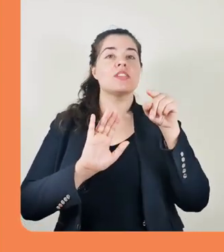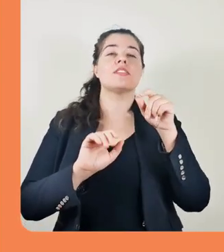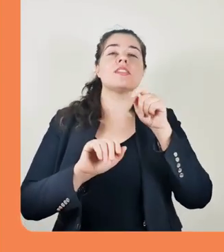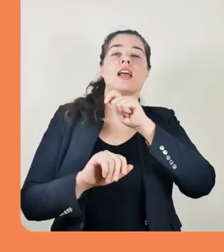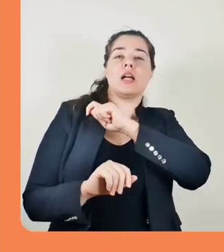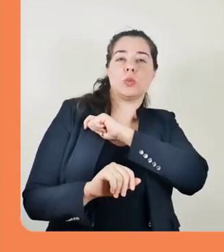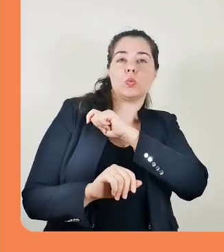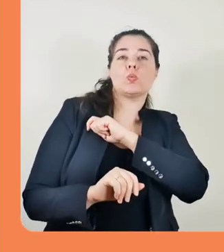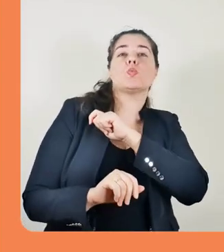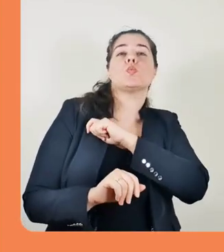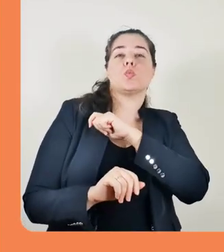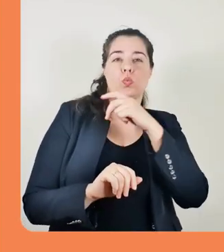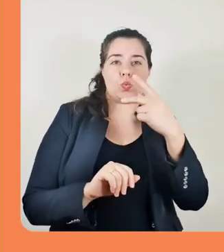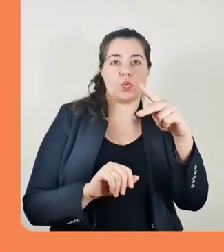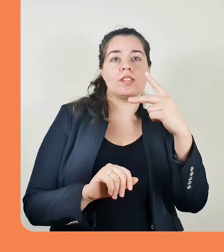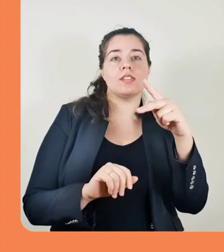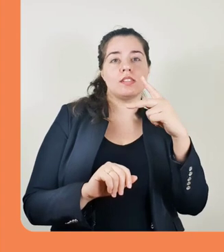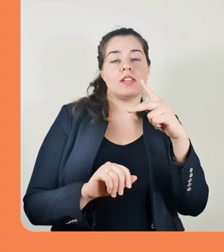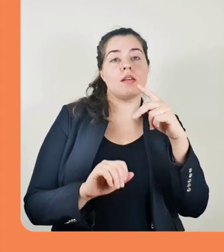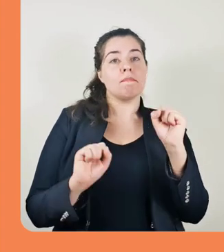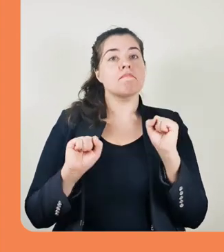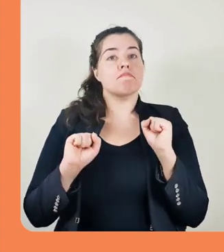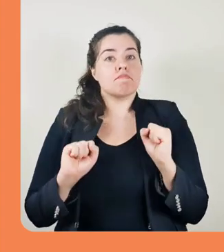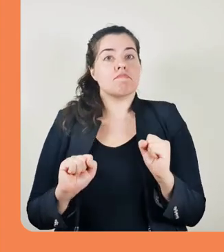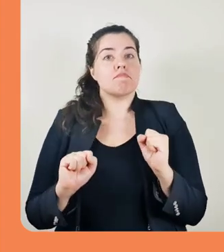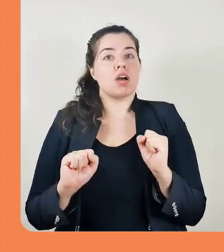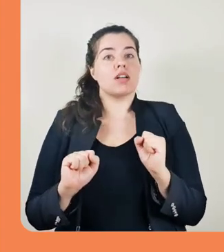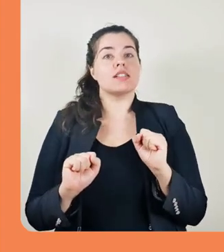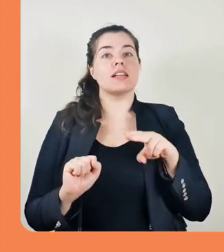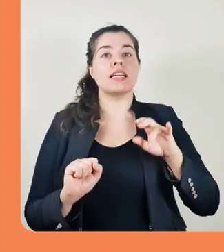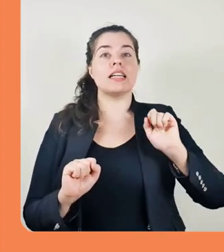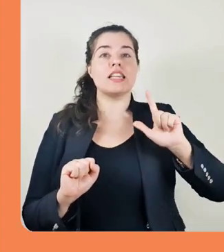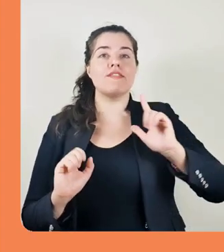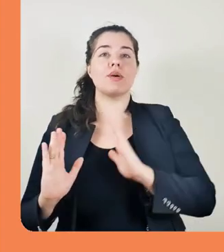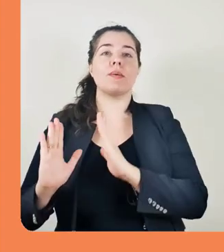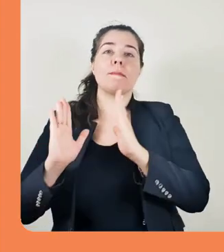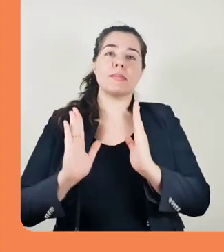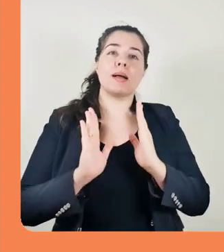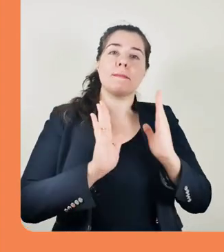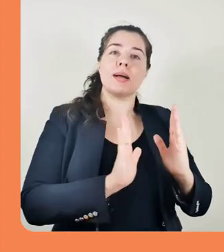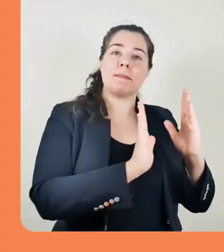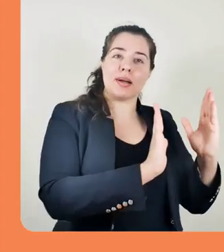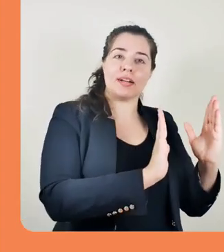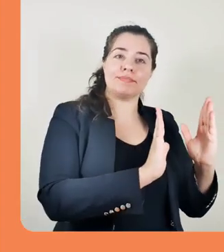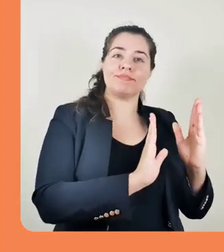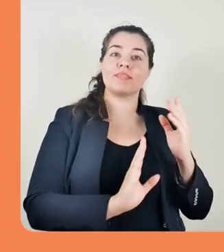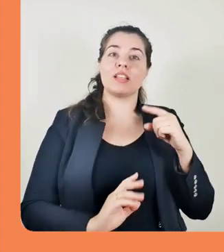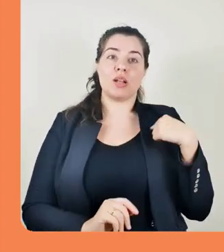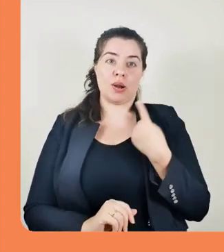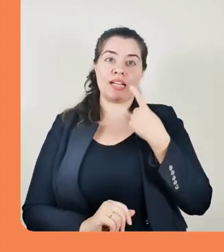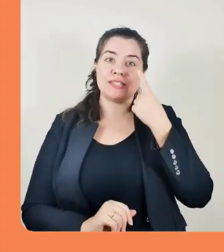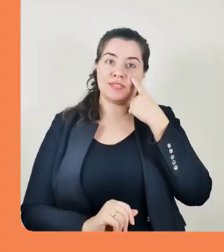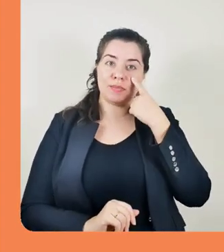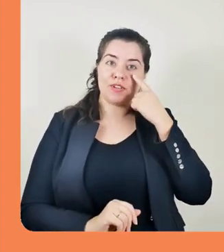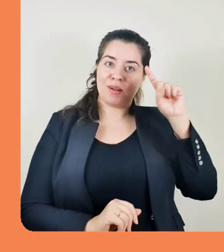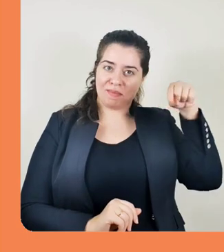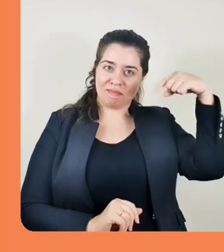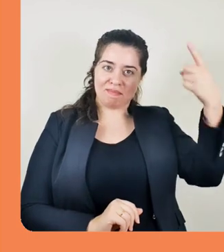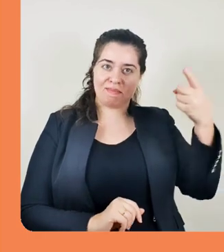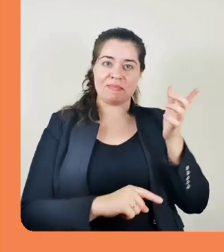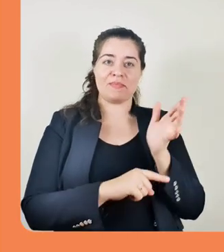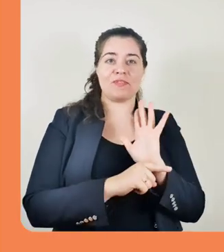as regras para que você então para que o seu aluno é possa subir de nível nós